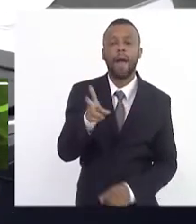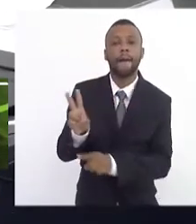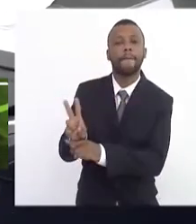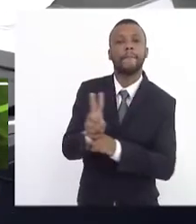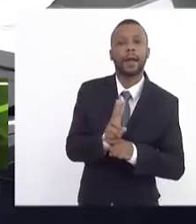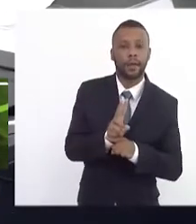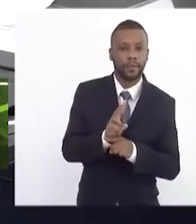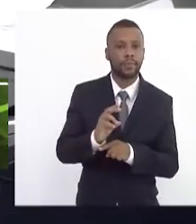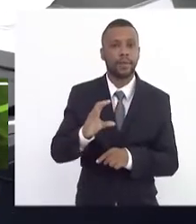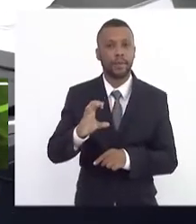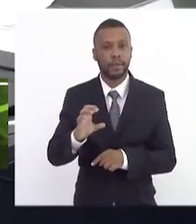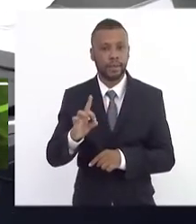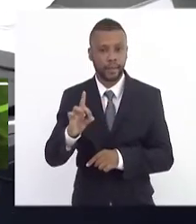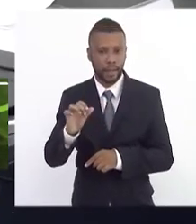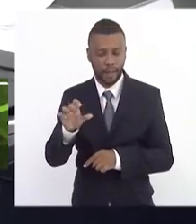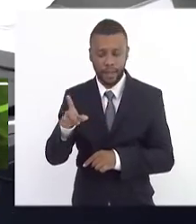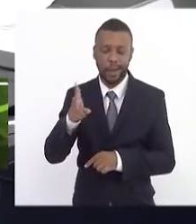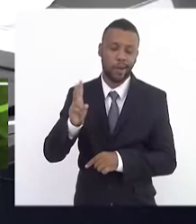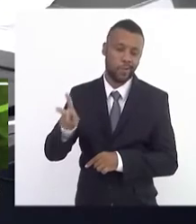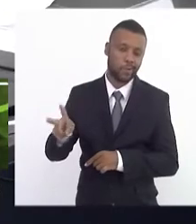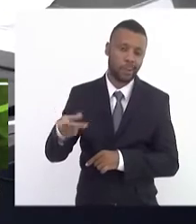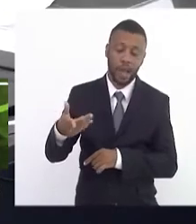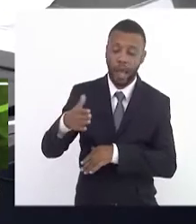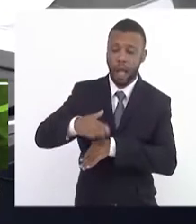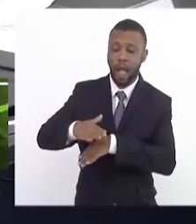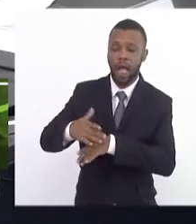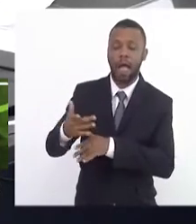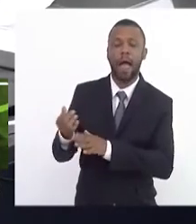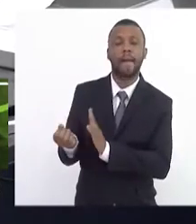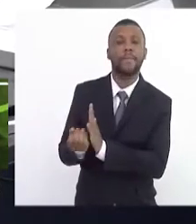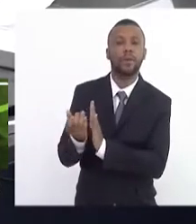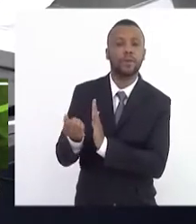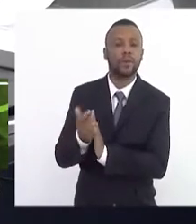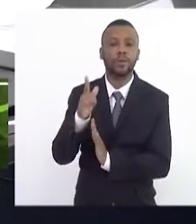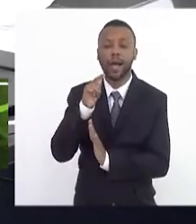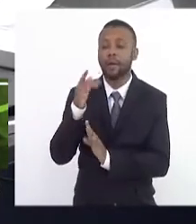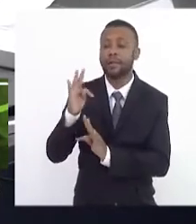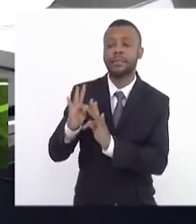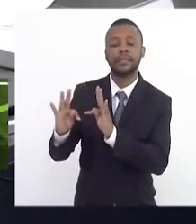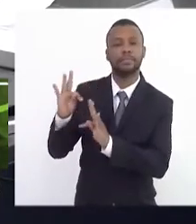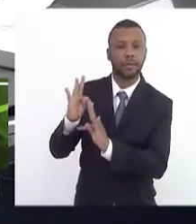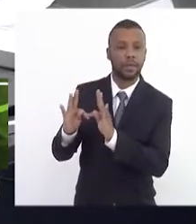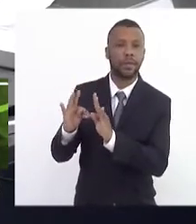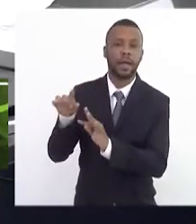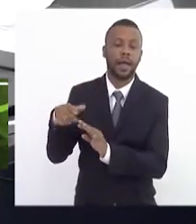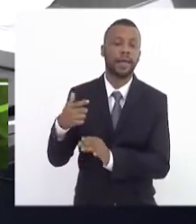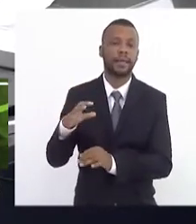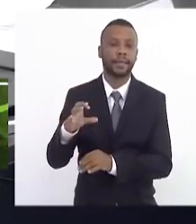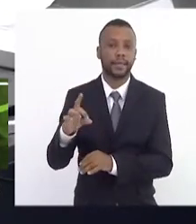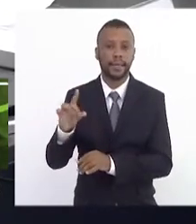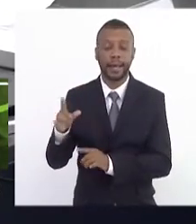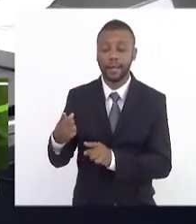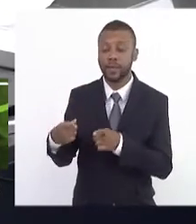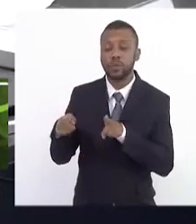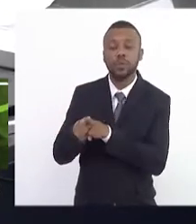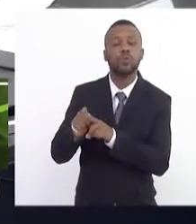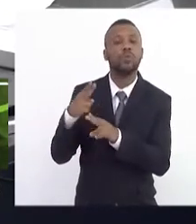existir, porque a produção da água é da SEDAI, com a Caixa Econômica Federal. Mas também,